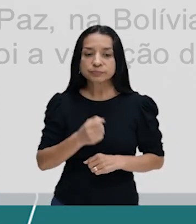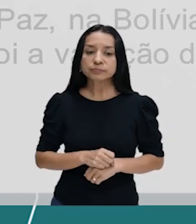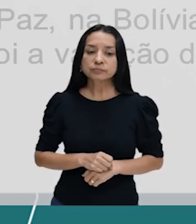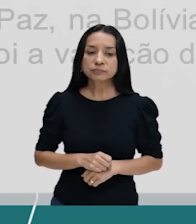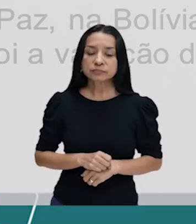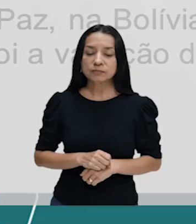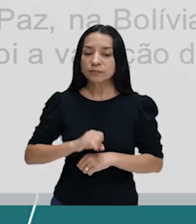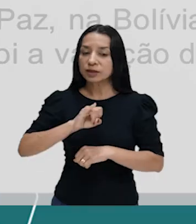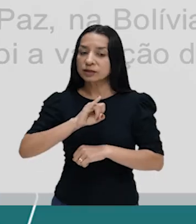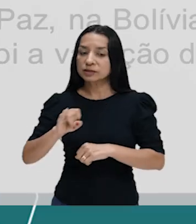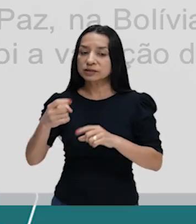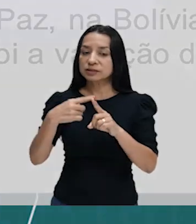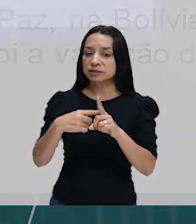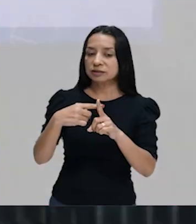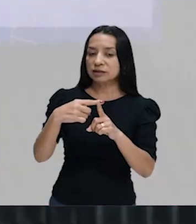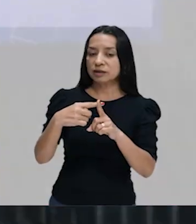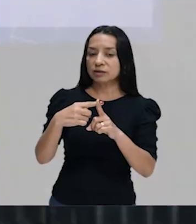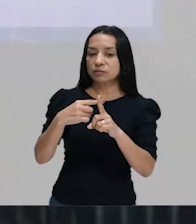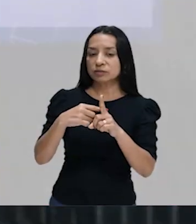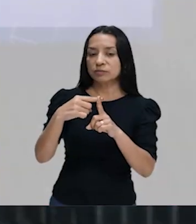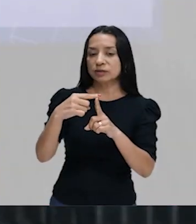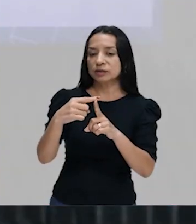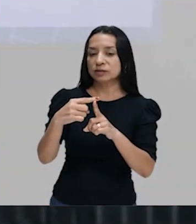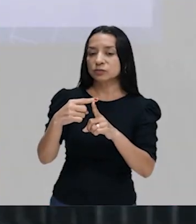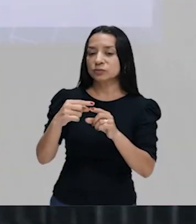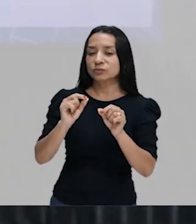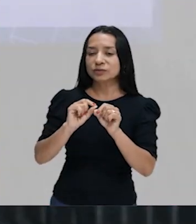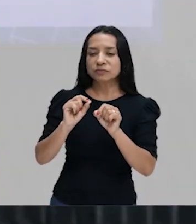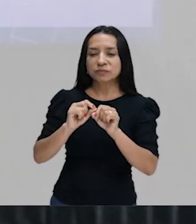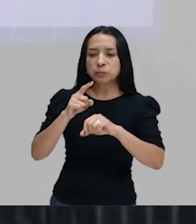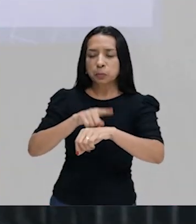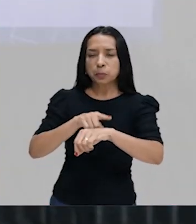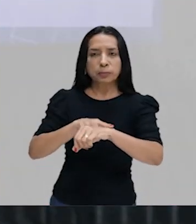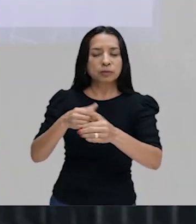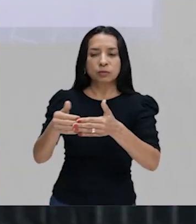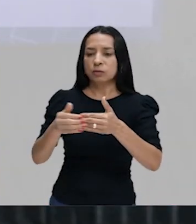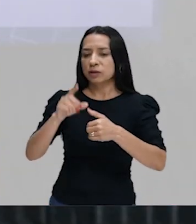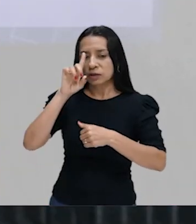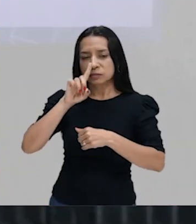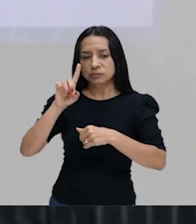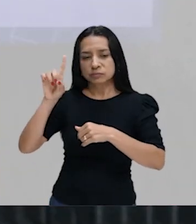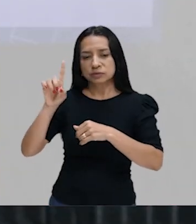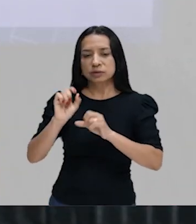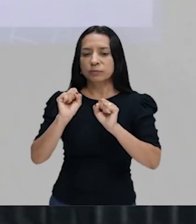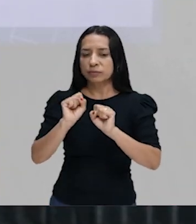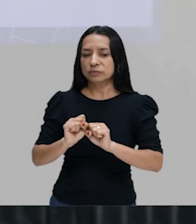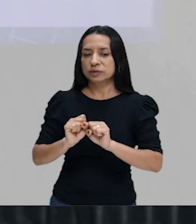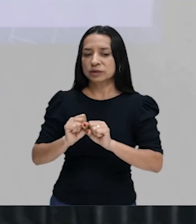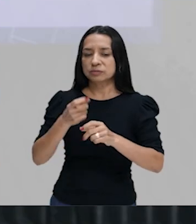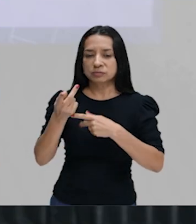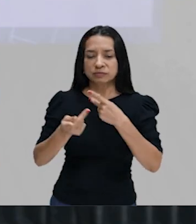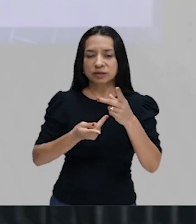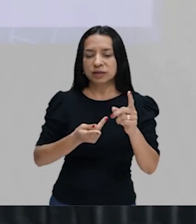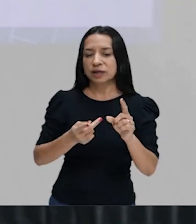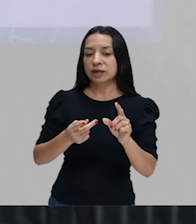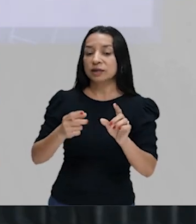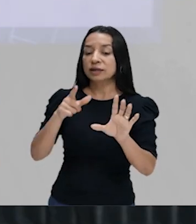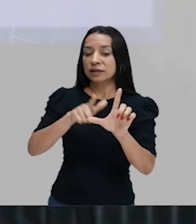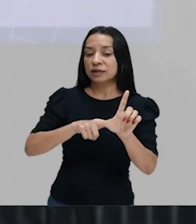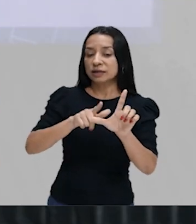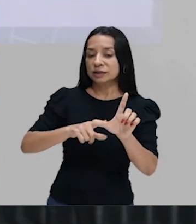tiver, né, como T uma temperatura registrada em um momento qualquer do dia, podemos dizer que esse T está dentro